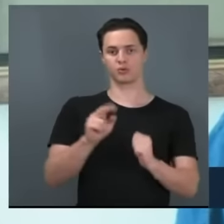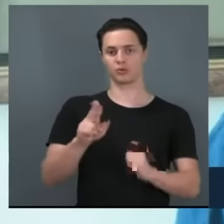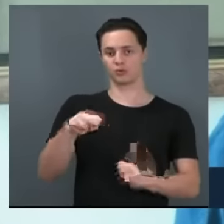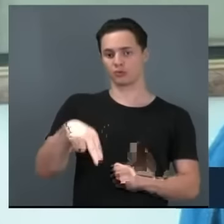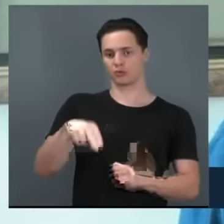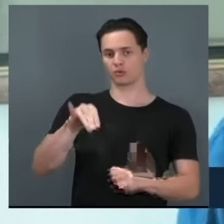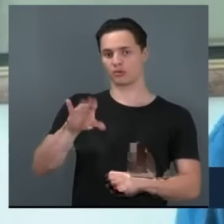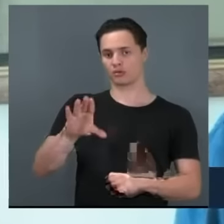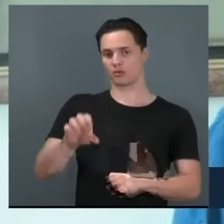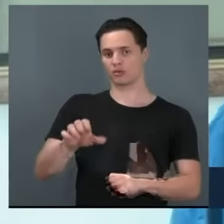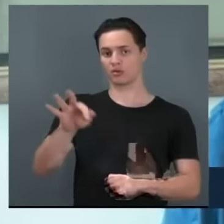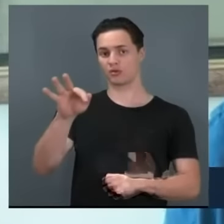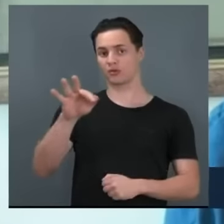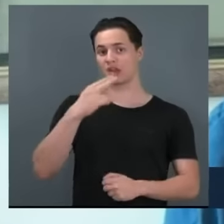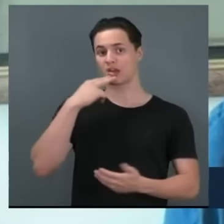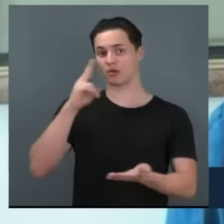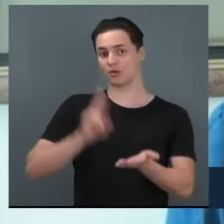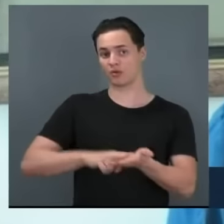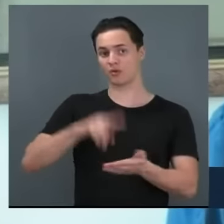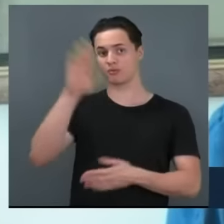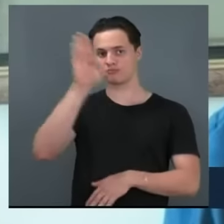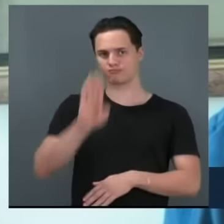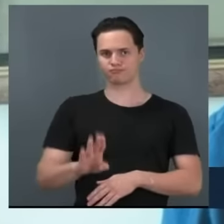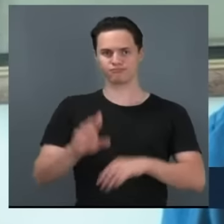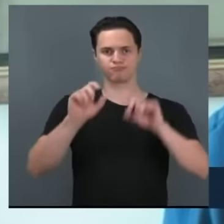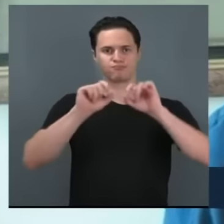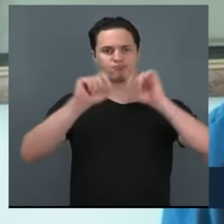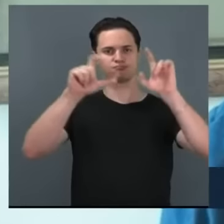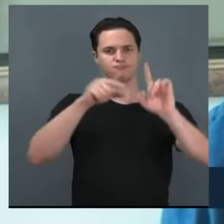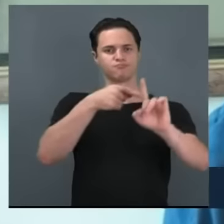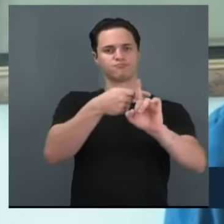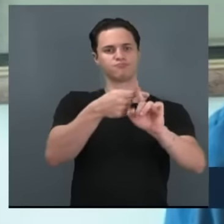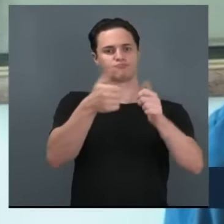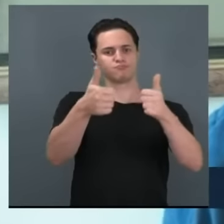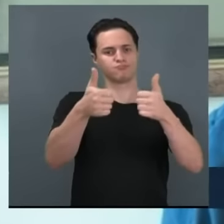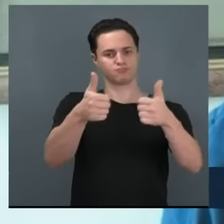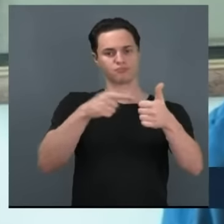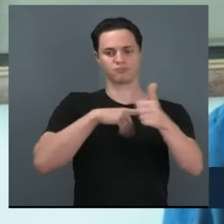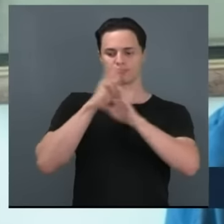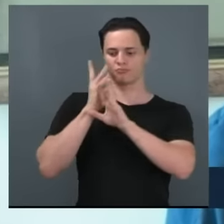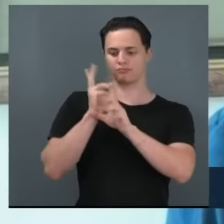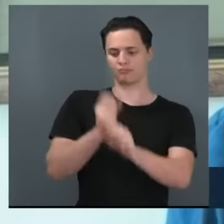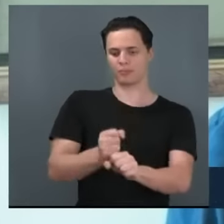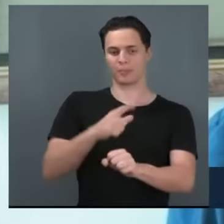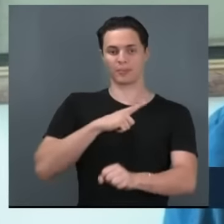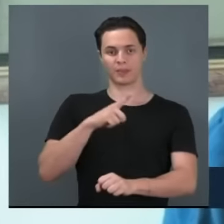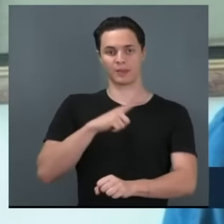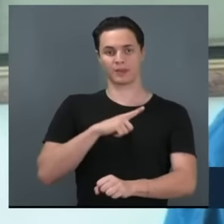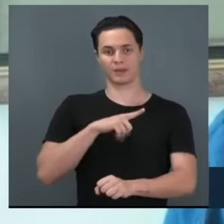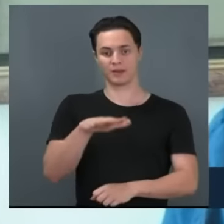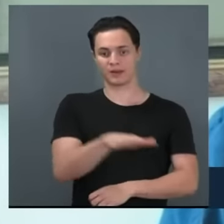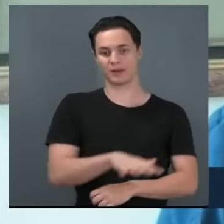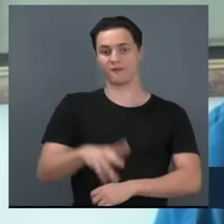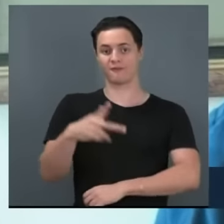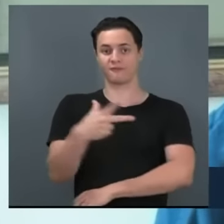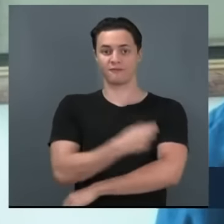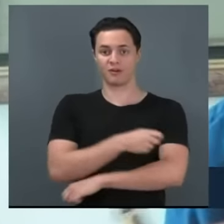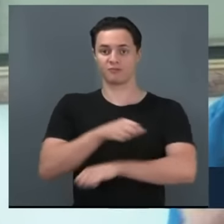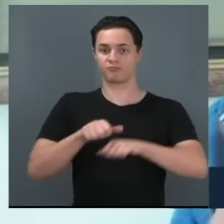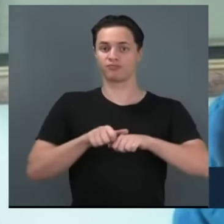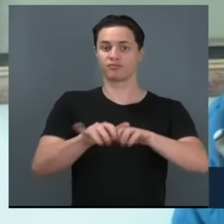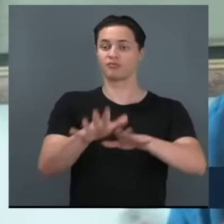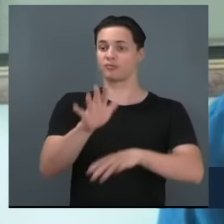reconhecem que o Brasil se destaca de forma positiva com a retomada das coberturas vacinais.